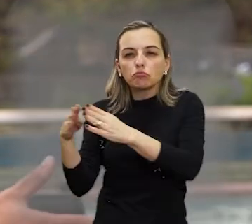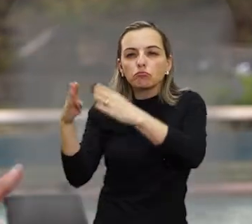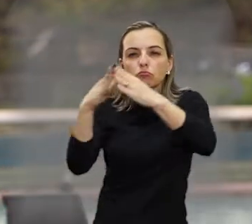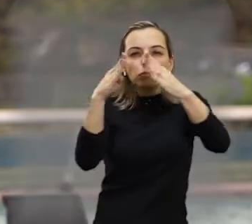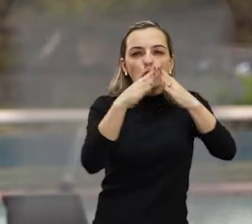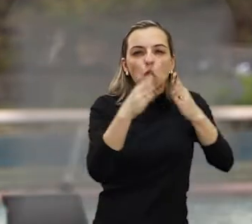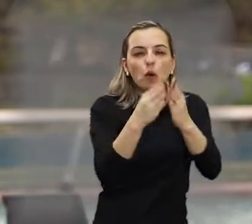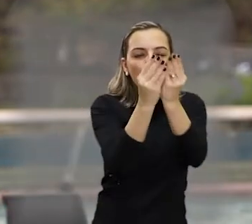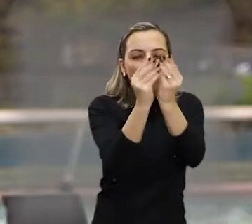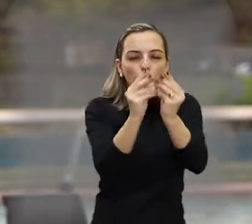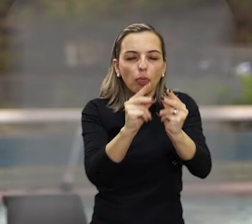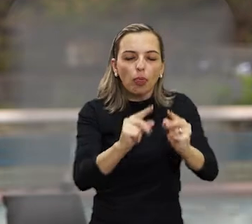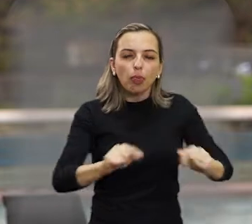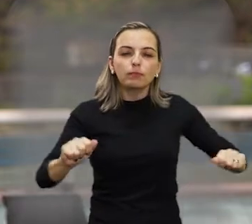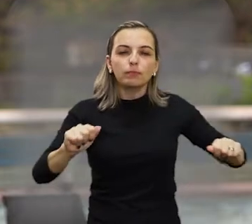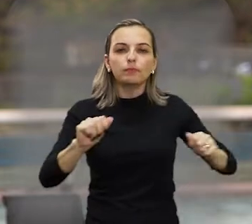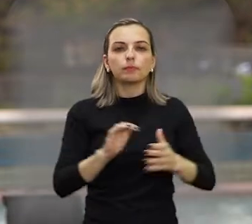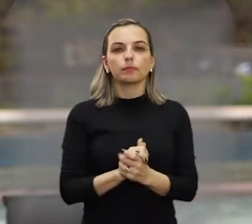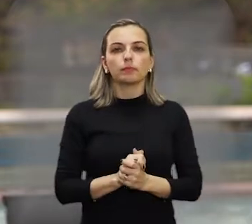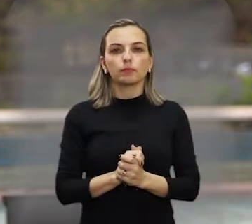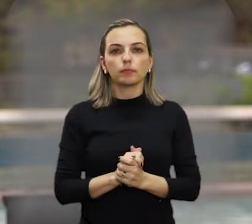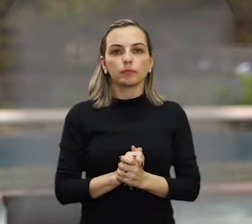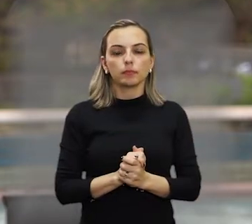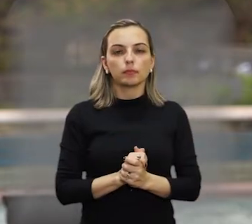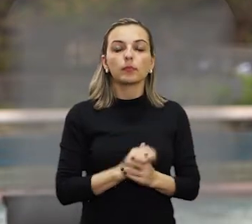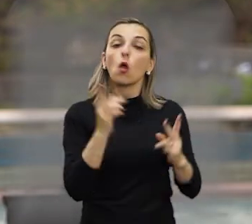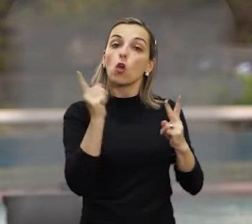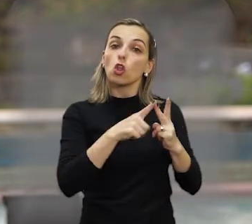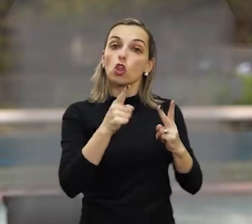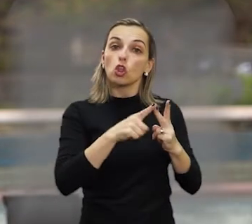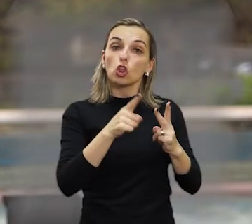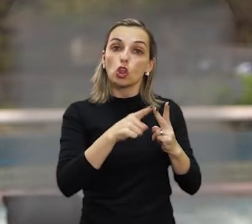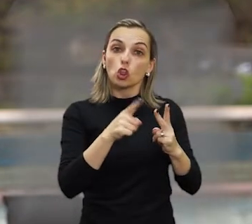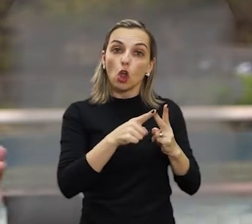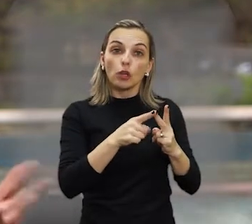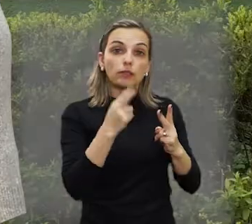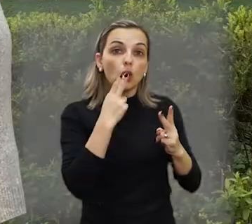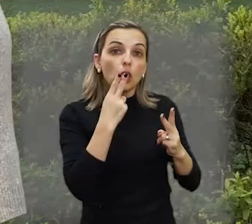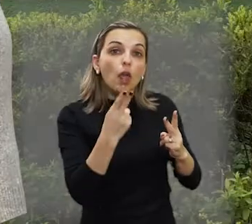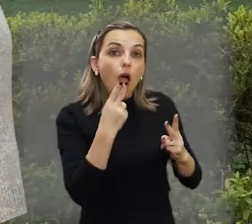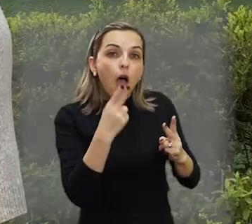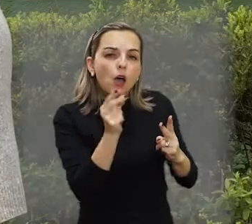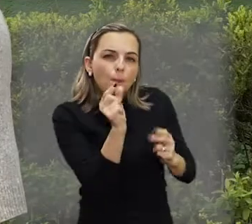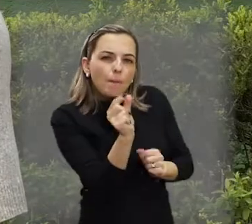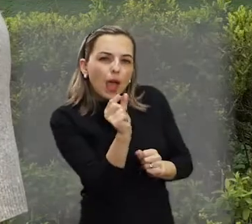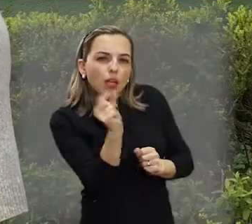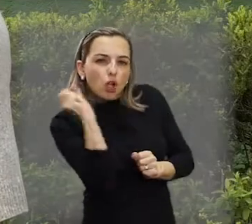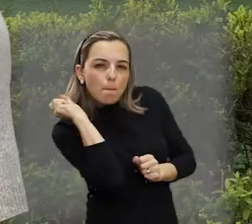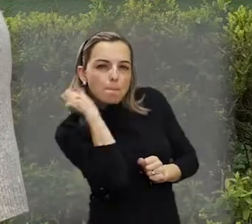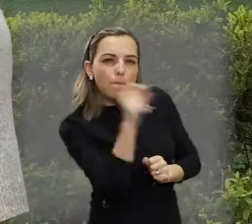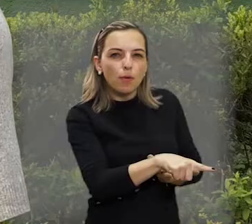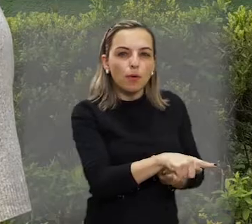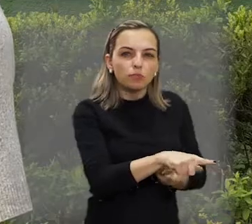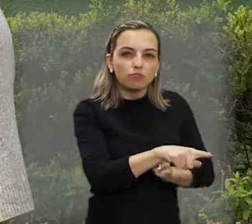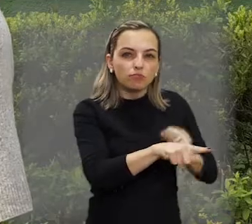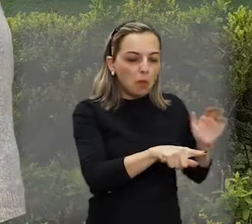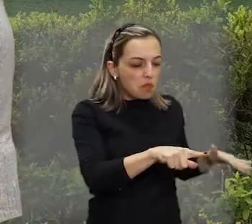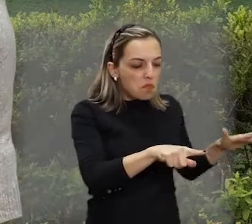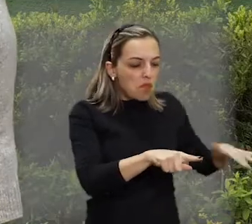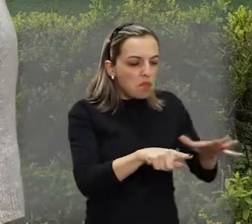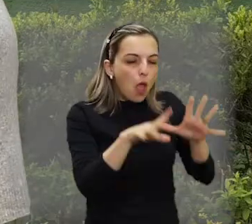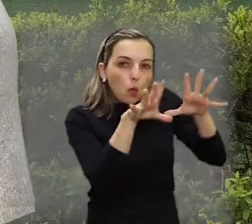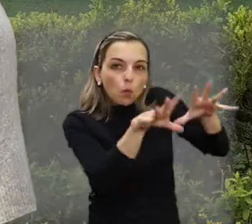aqueles resíduos ou mato alto que fica naquele terreno. Outras causas também que podem ser bituca de